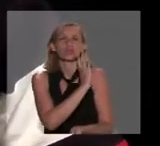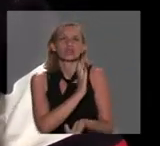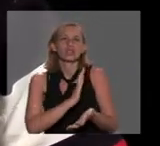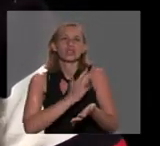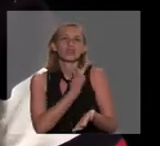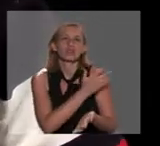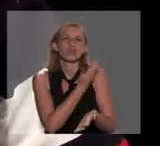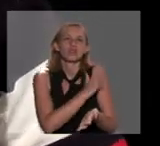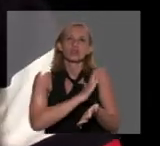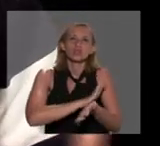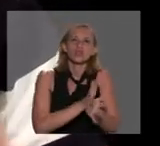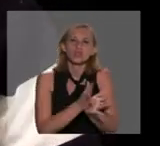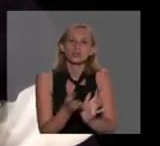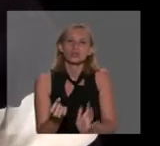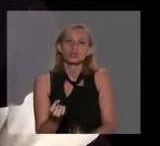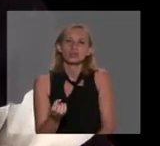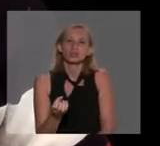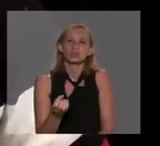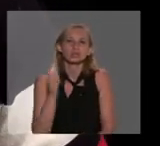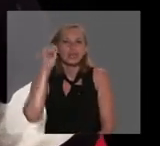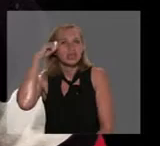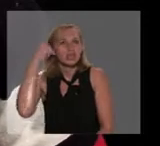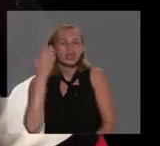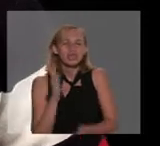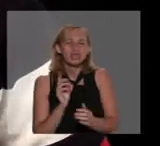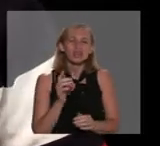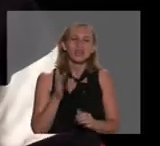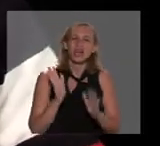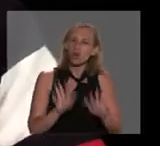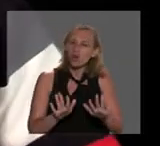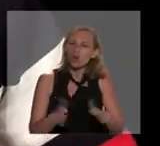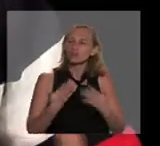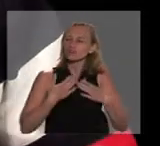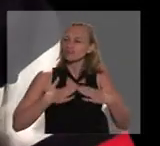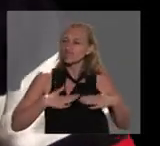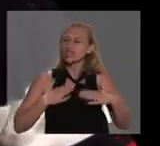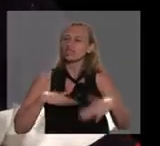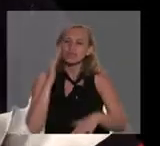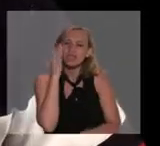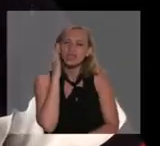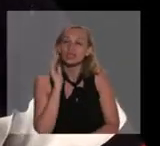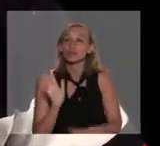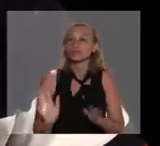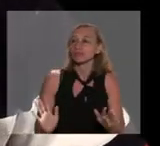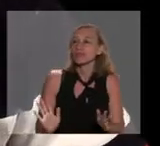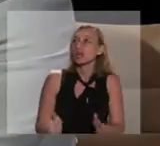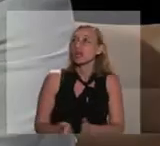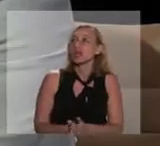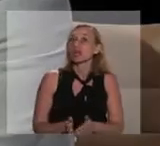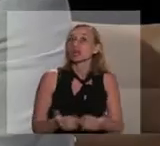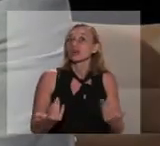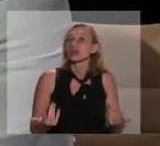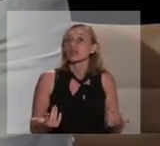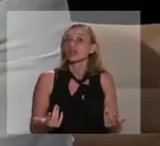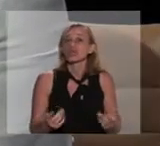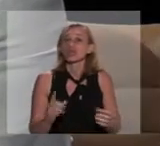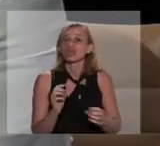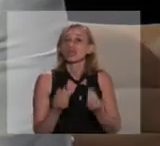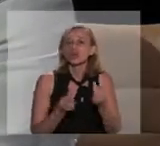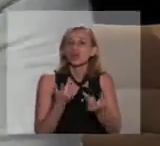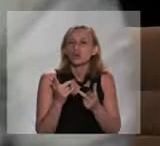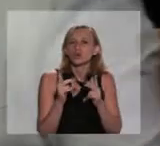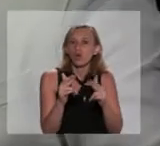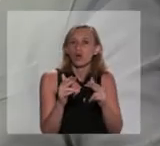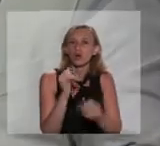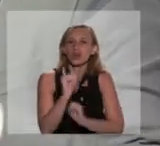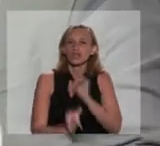questões da negritude de uma forma simples e acessível, e devagar eles estão começando a entender isso. E aí acontece, né, que da mesma